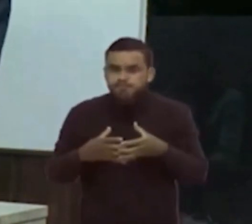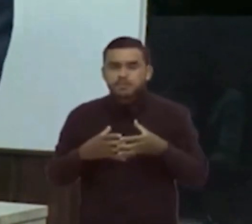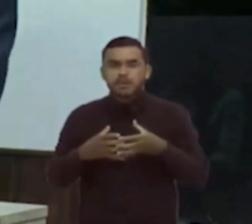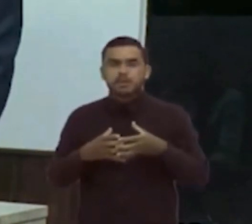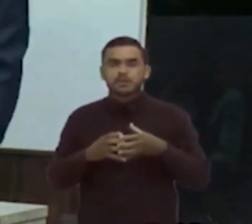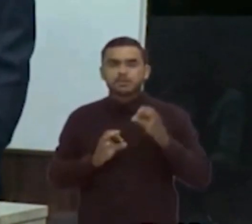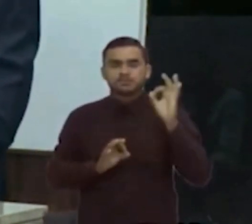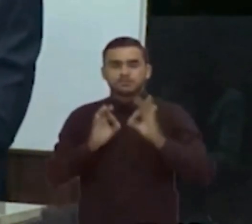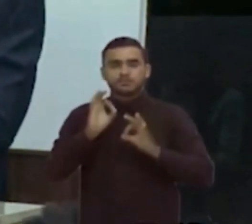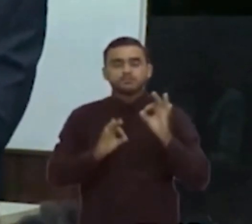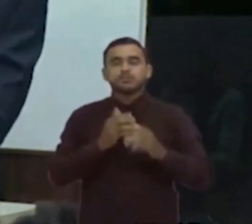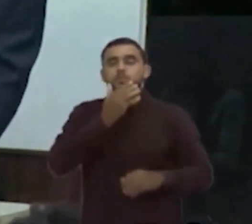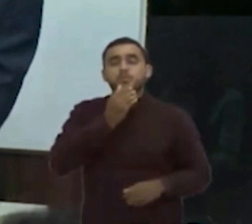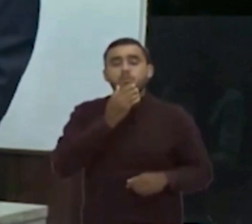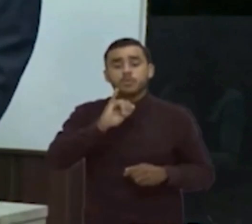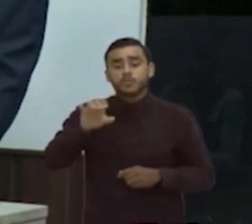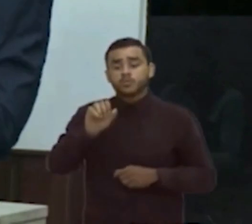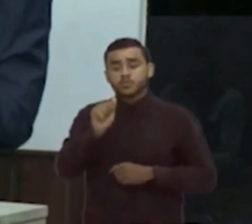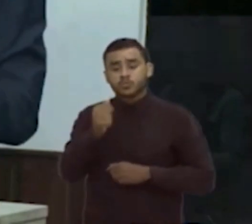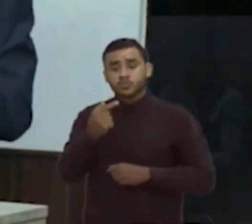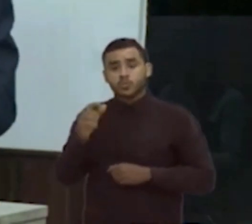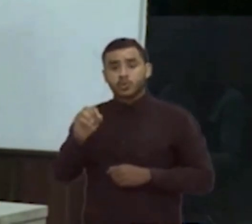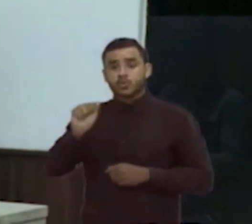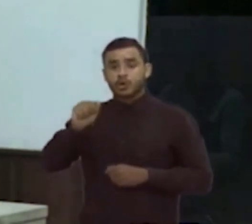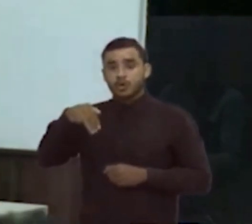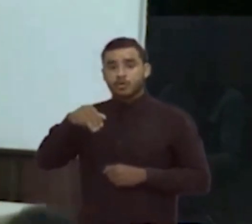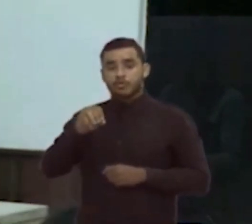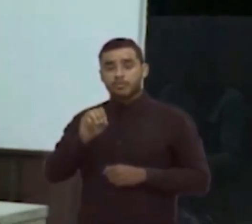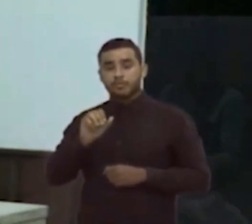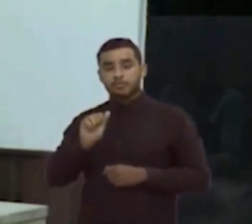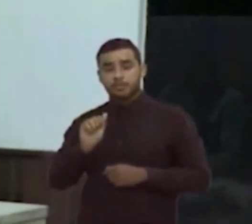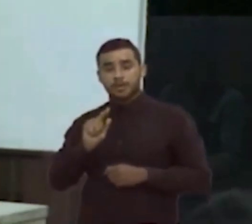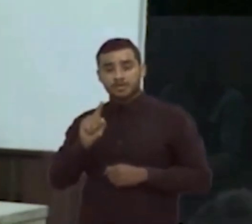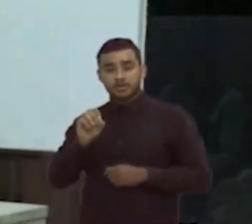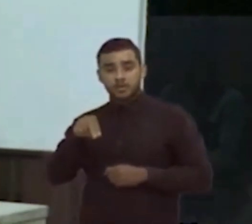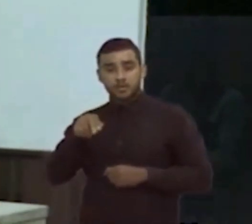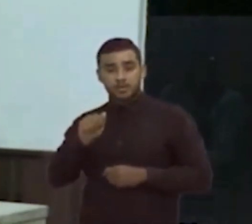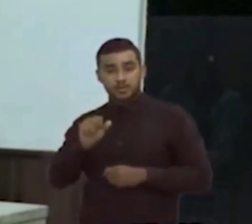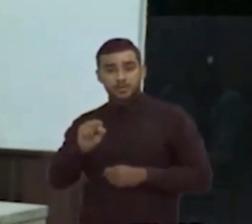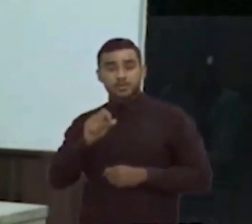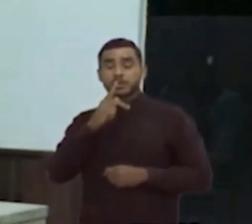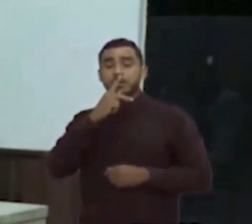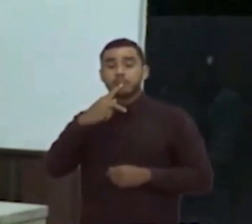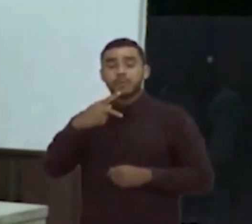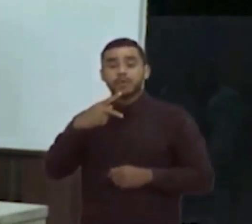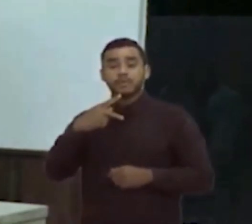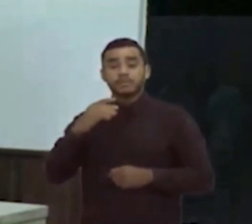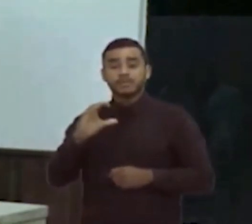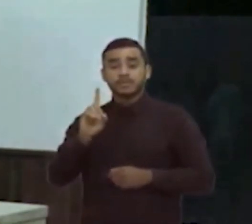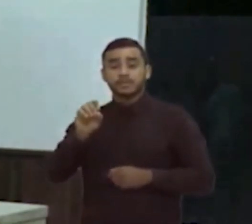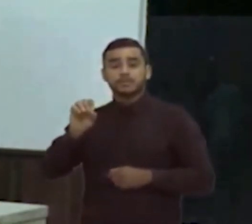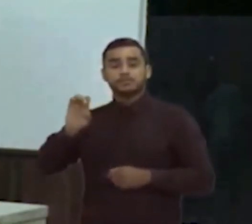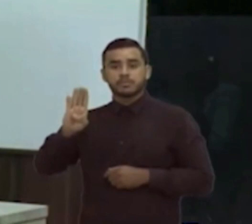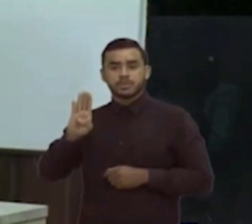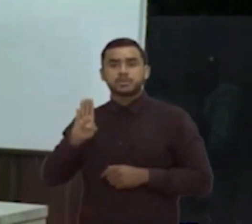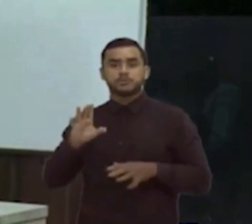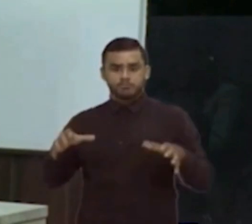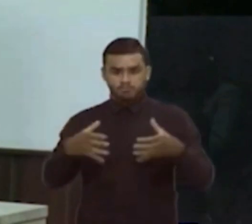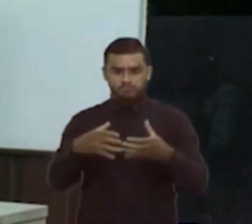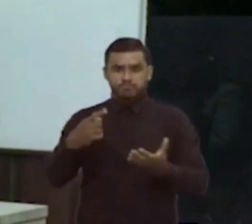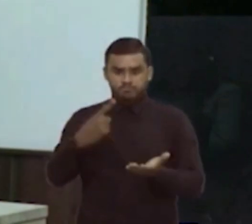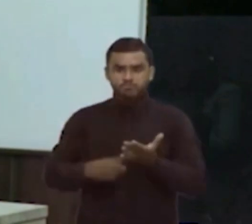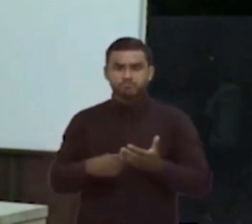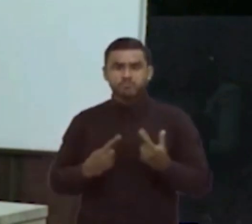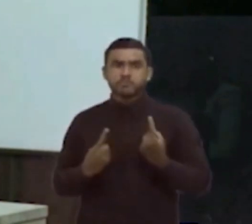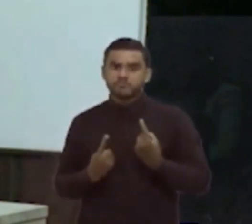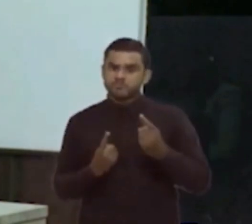João Amazonas liderava o PCdoB, que tinha, por as tantas, adotado a luta armada como linguagem